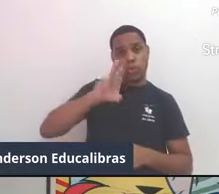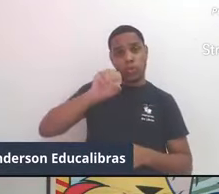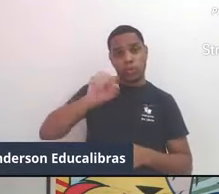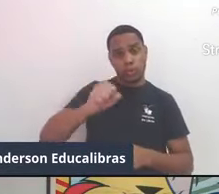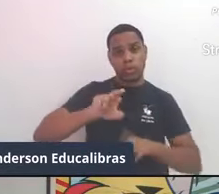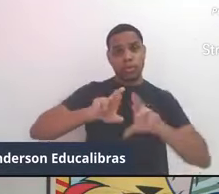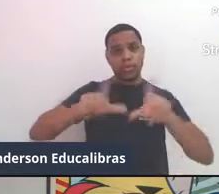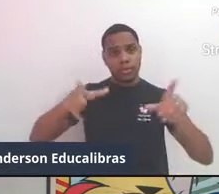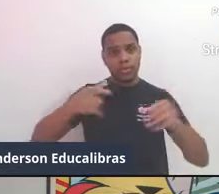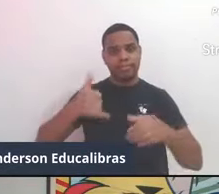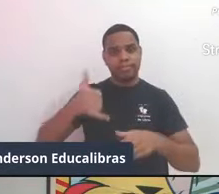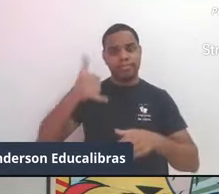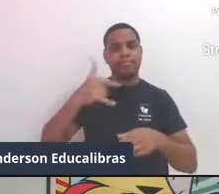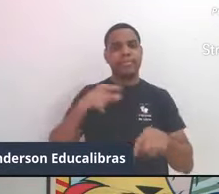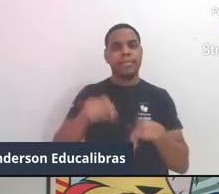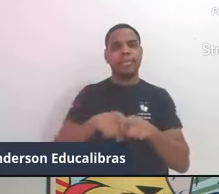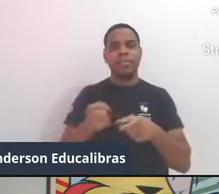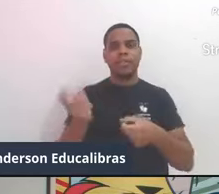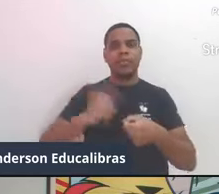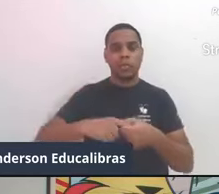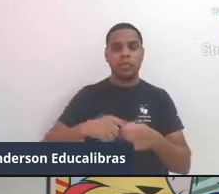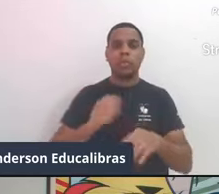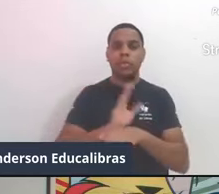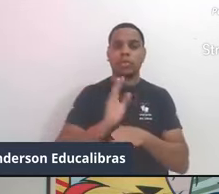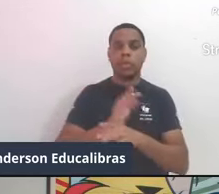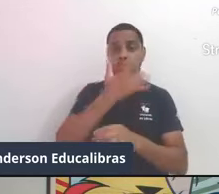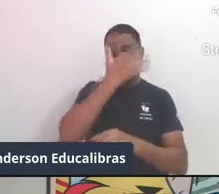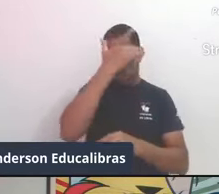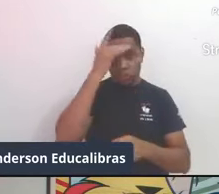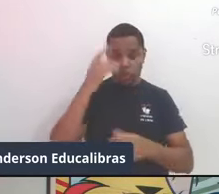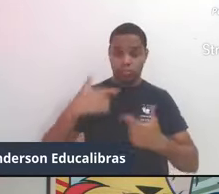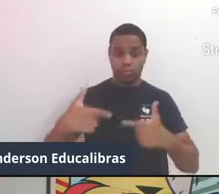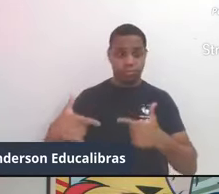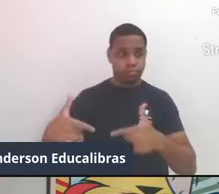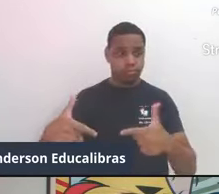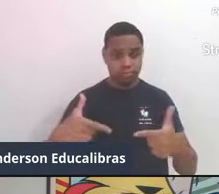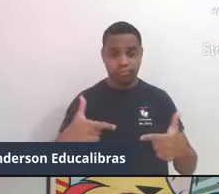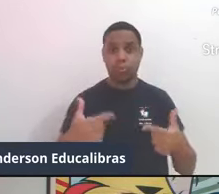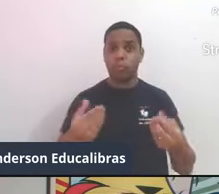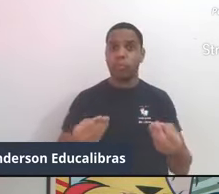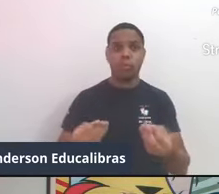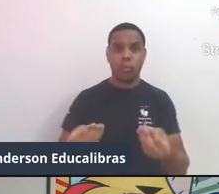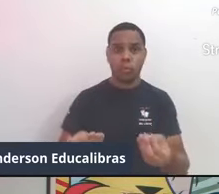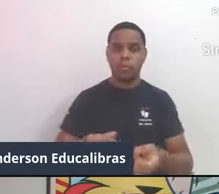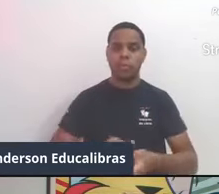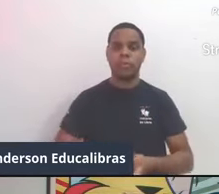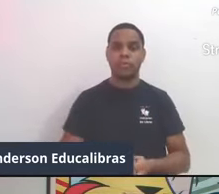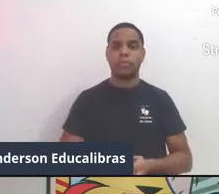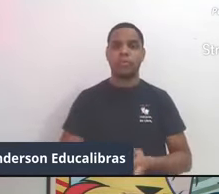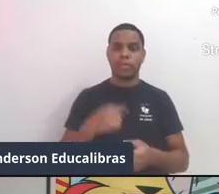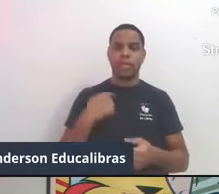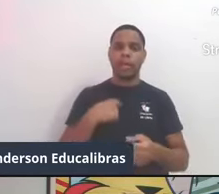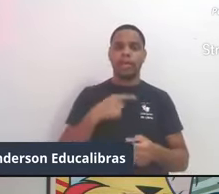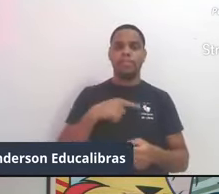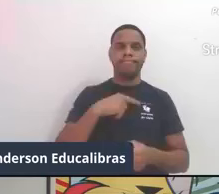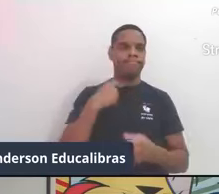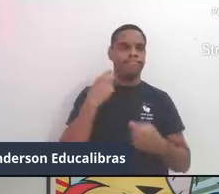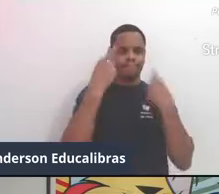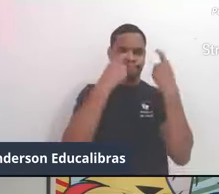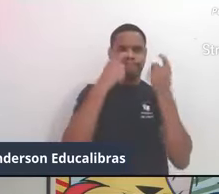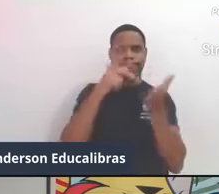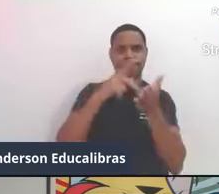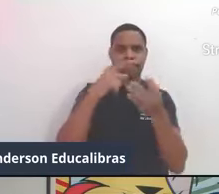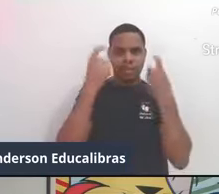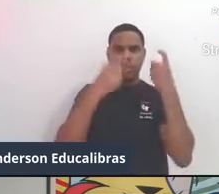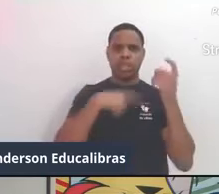agente de transformação e de restabelecimento aqui da capacidade de produção dessas pessoas, né? É uma coisa que preocupa bastante, e a gente tem feito